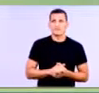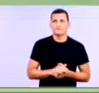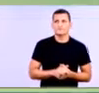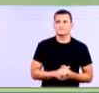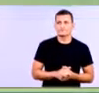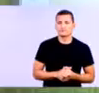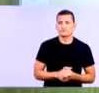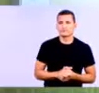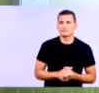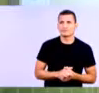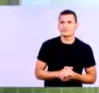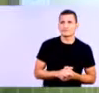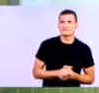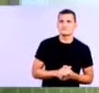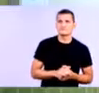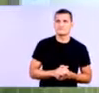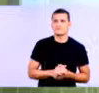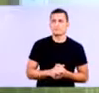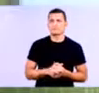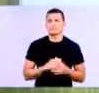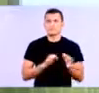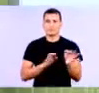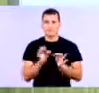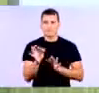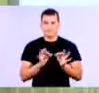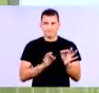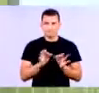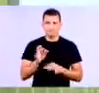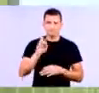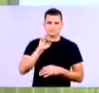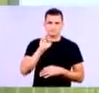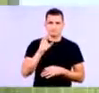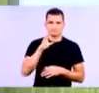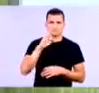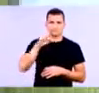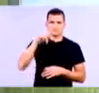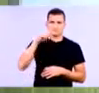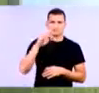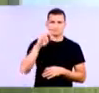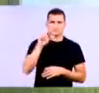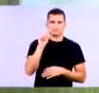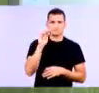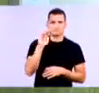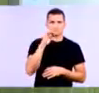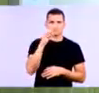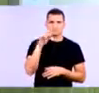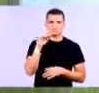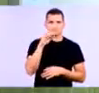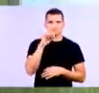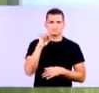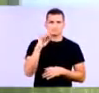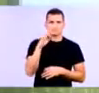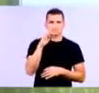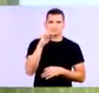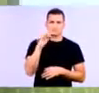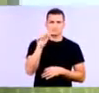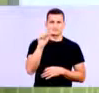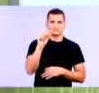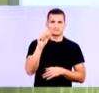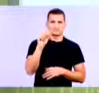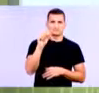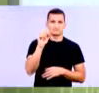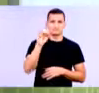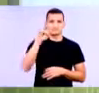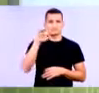Veja bem, esse plano, né, de recuperação de desastres, às vezes a gente observa que quem faz parte ou quem